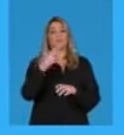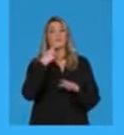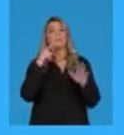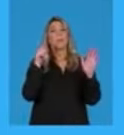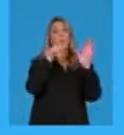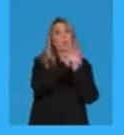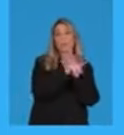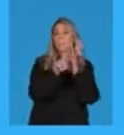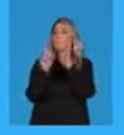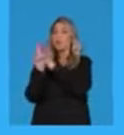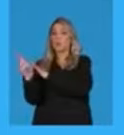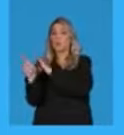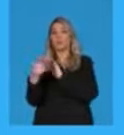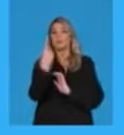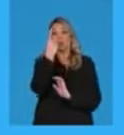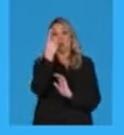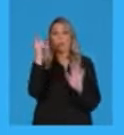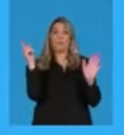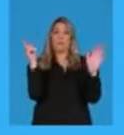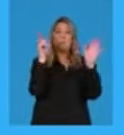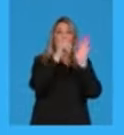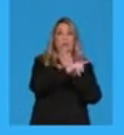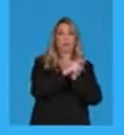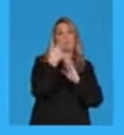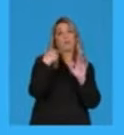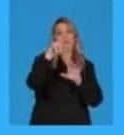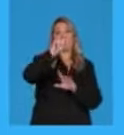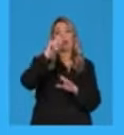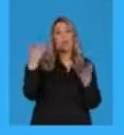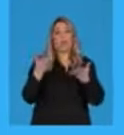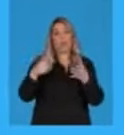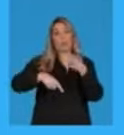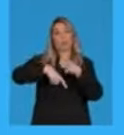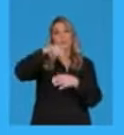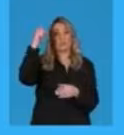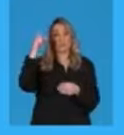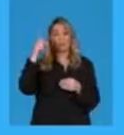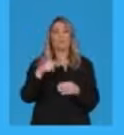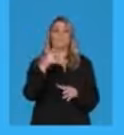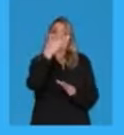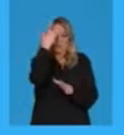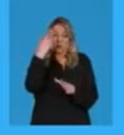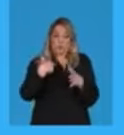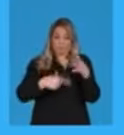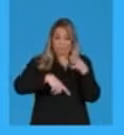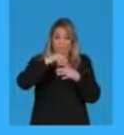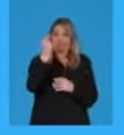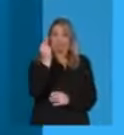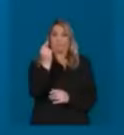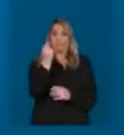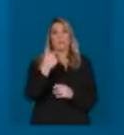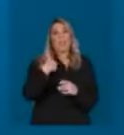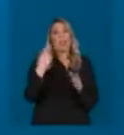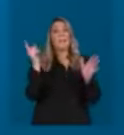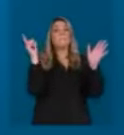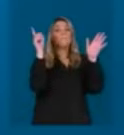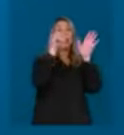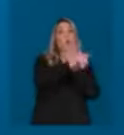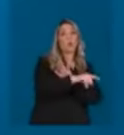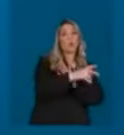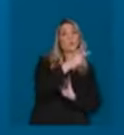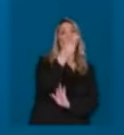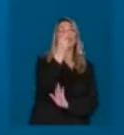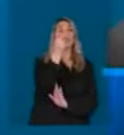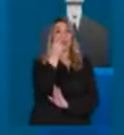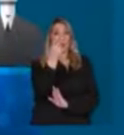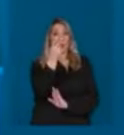candidato o primeiro a perguntar será escolhido agora em o candidato sorteado vai escolher a Quem fará a pergunta o segundo